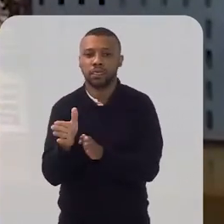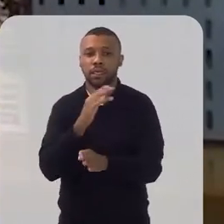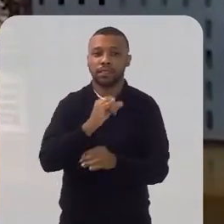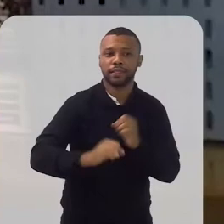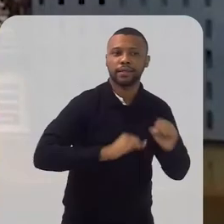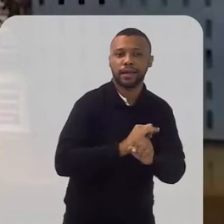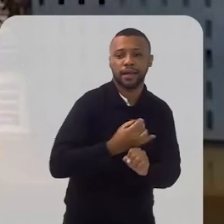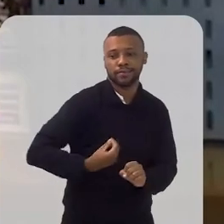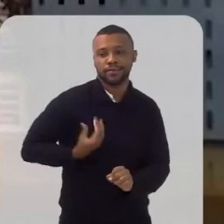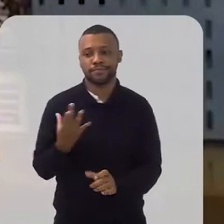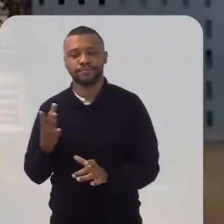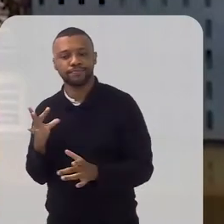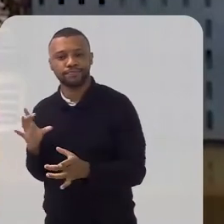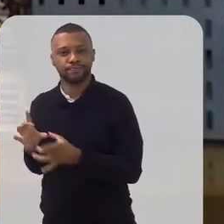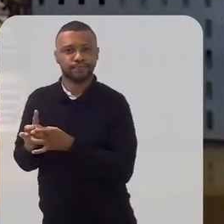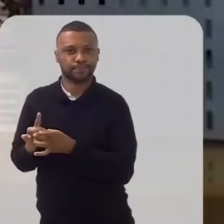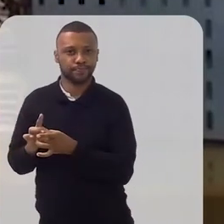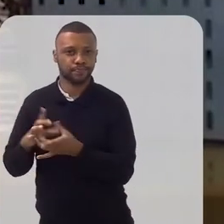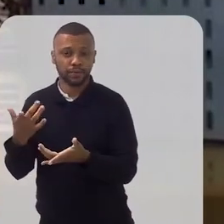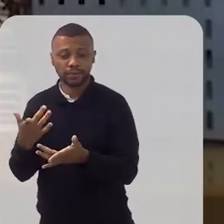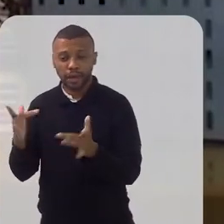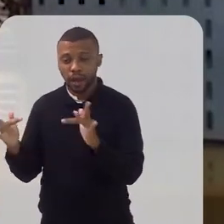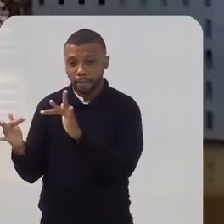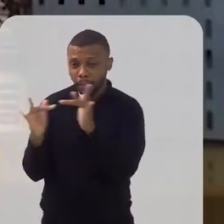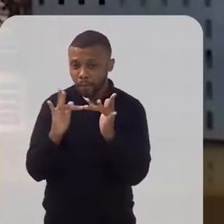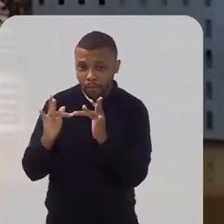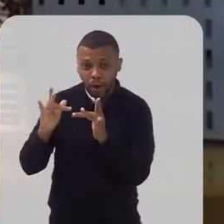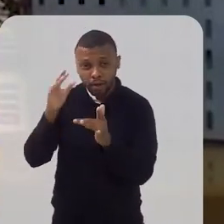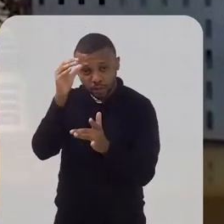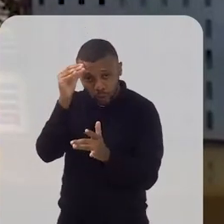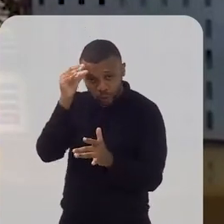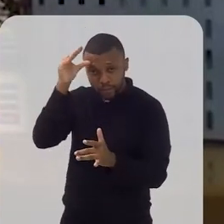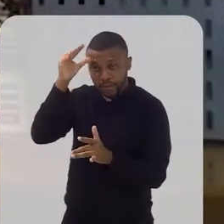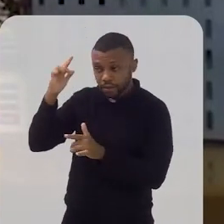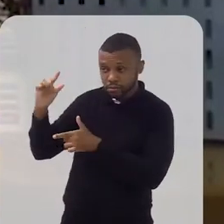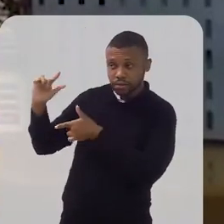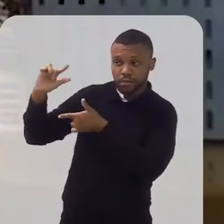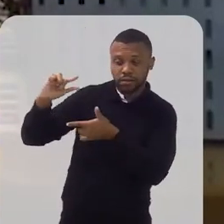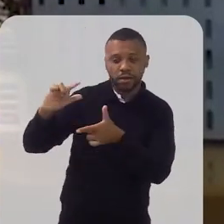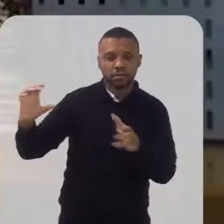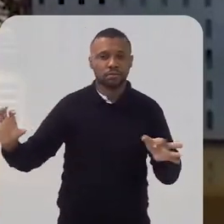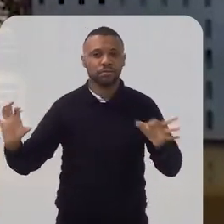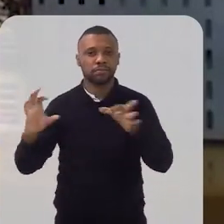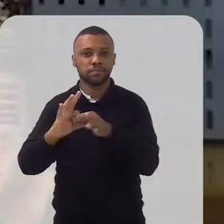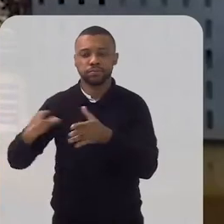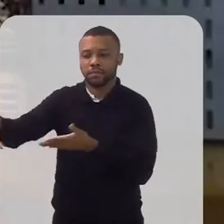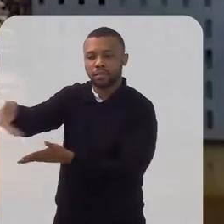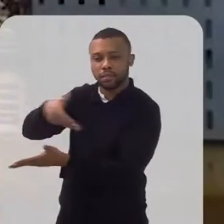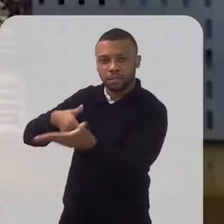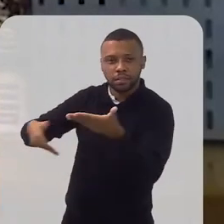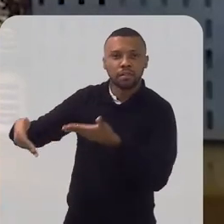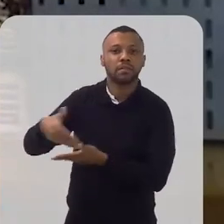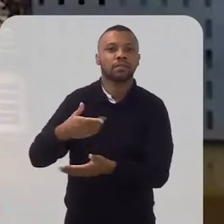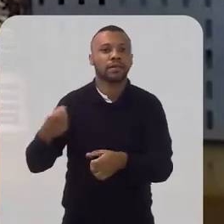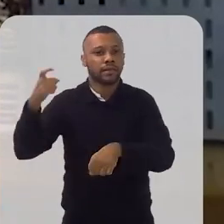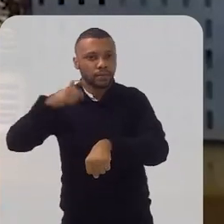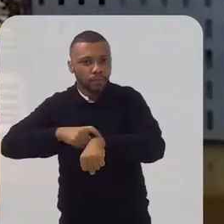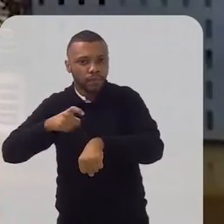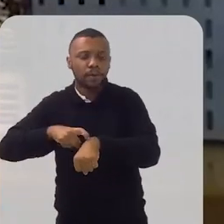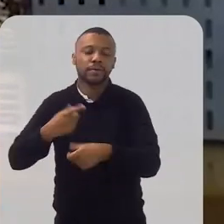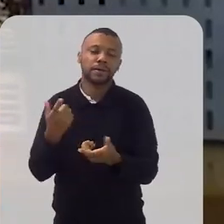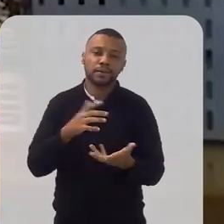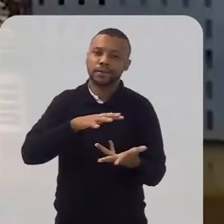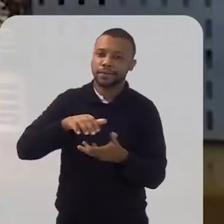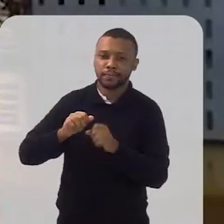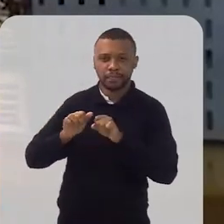estar conectando, integrando saberes de uma forma aí mais eficiente, sem dúvida, positivo nesse momento aí